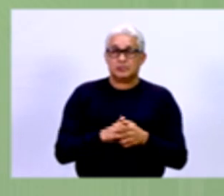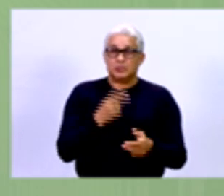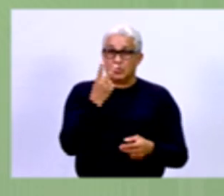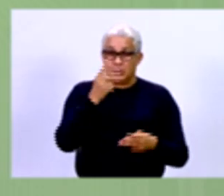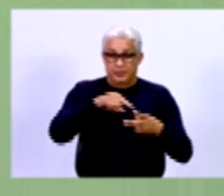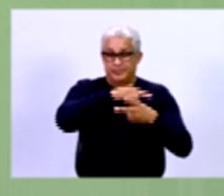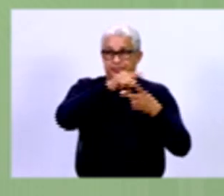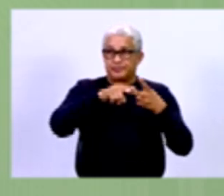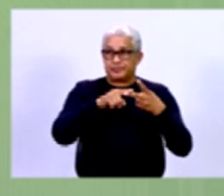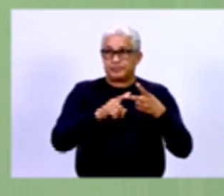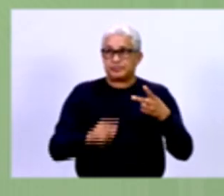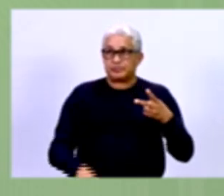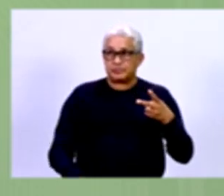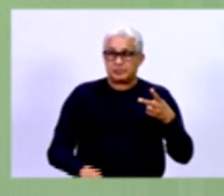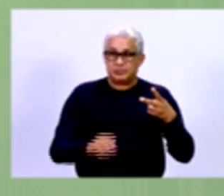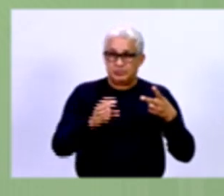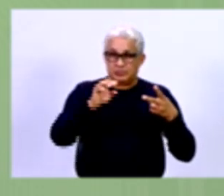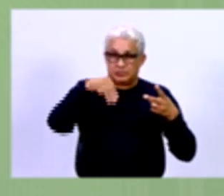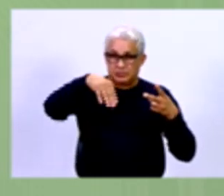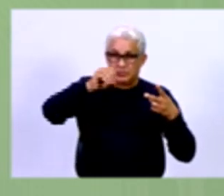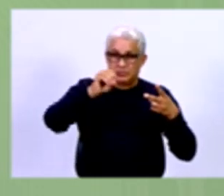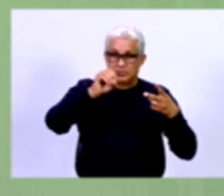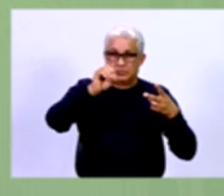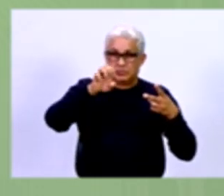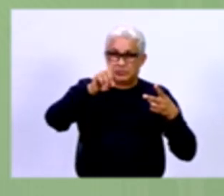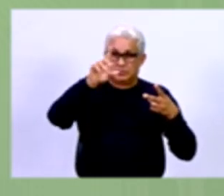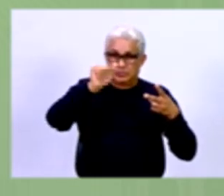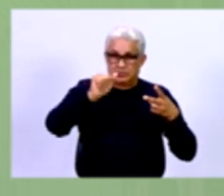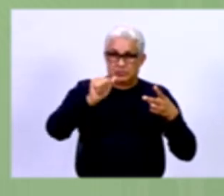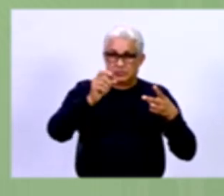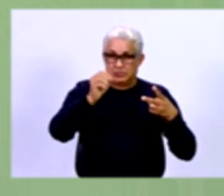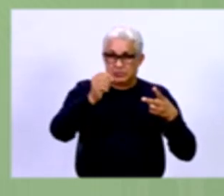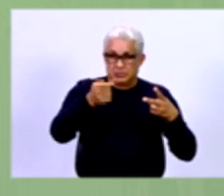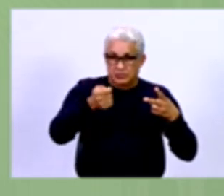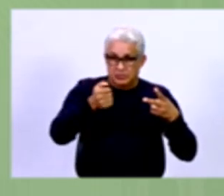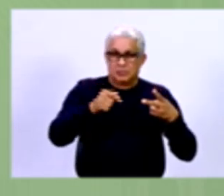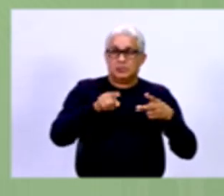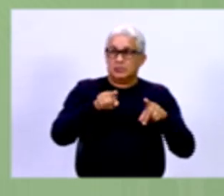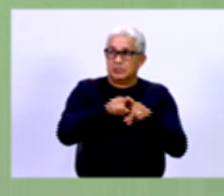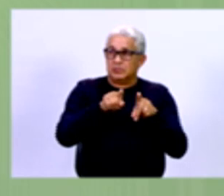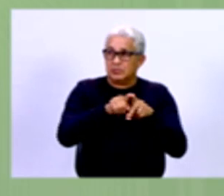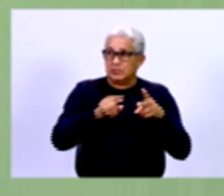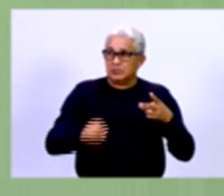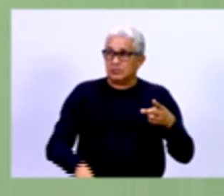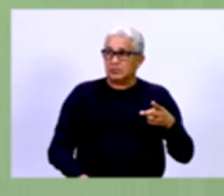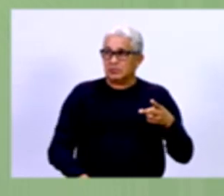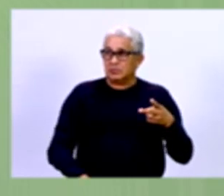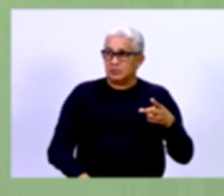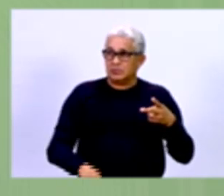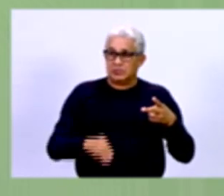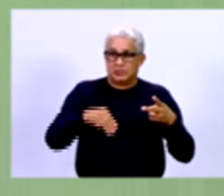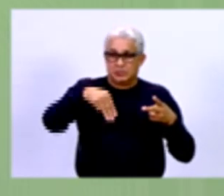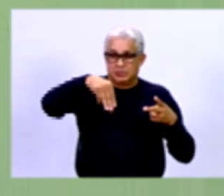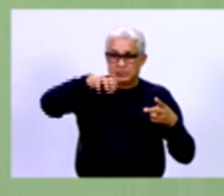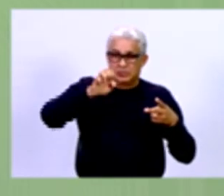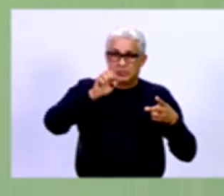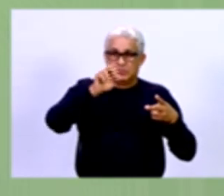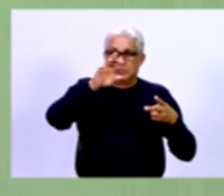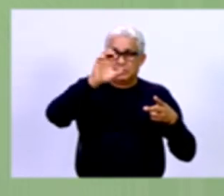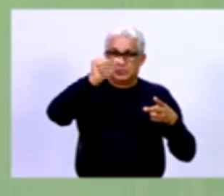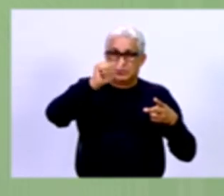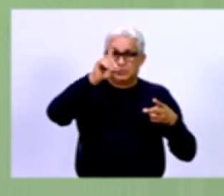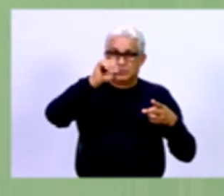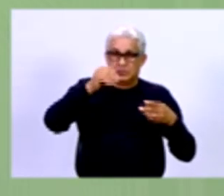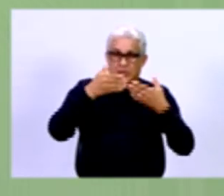opções aí, a gente vai ter a emissão de moeda e as operações de mercado aberto. A emissão de moeda, o governo, a gente viu aquela aula